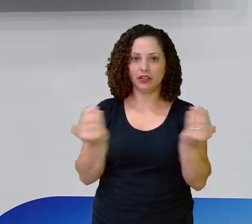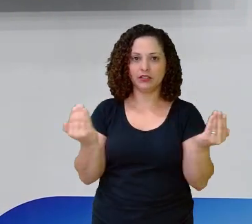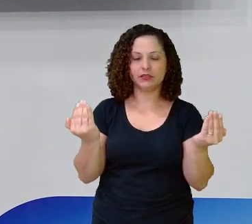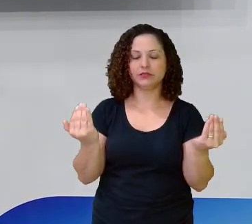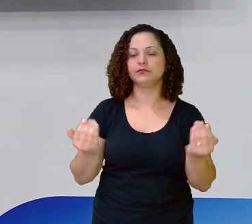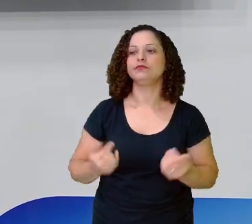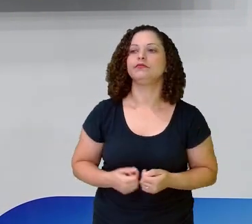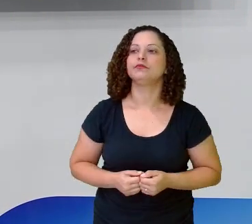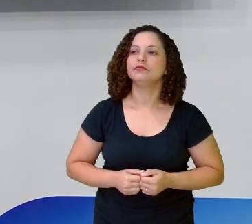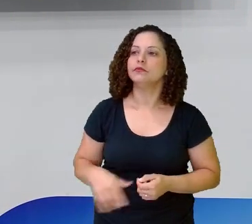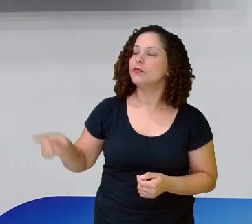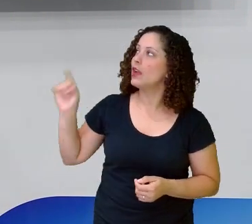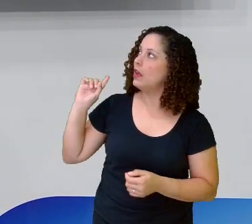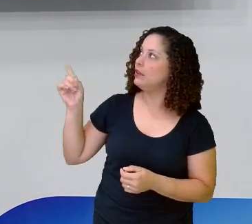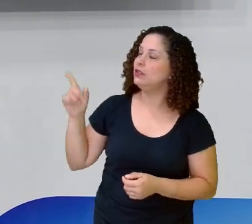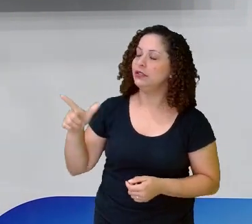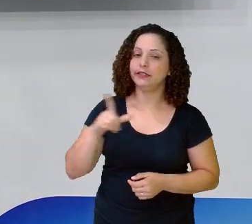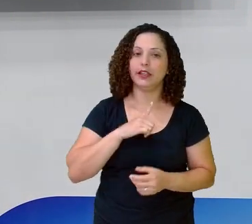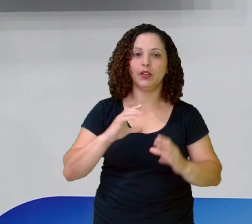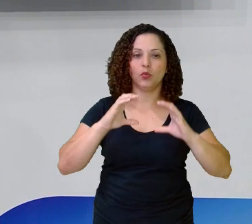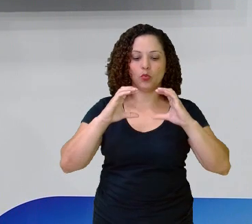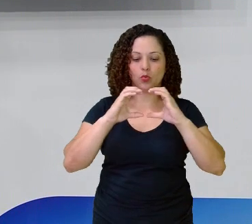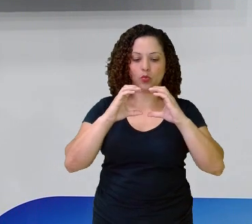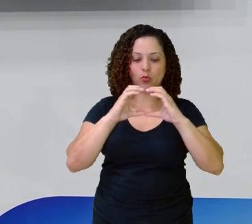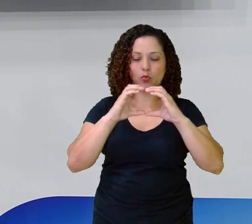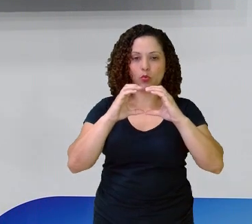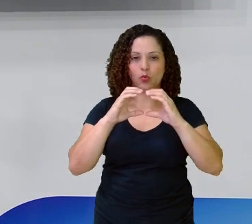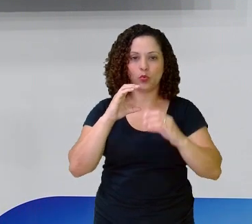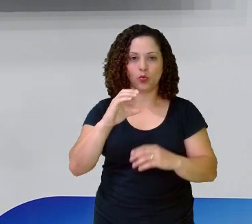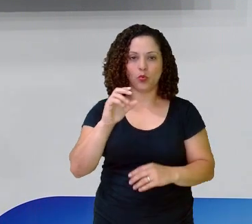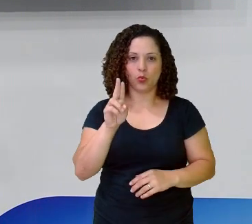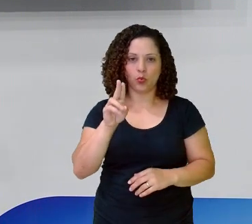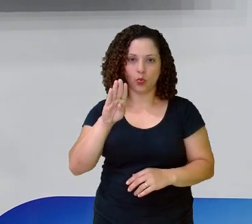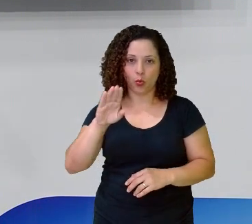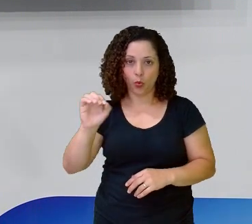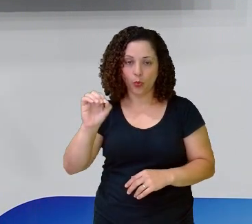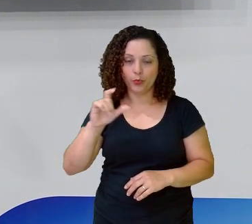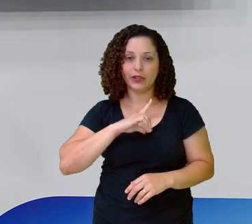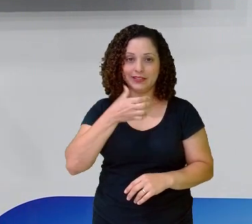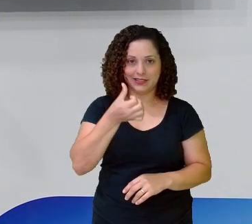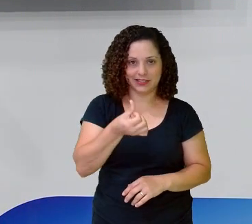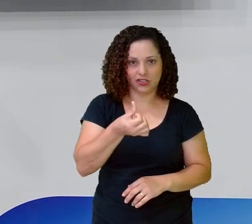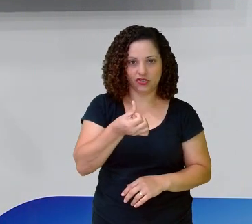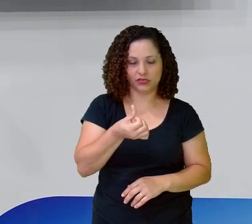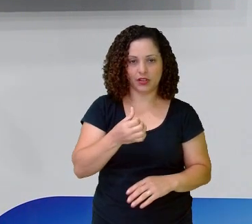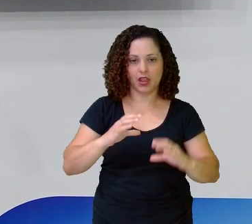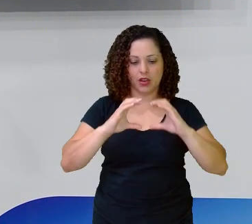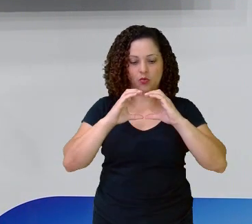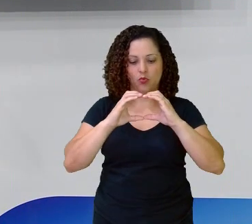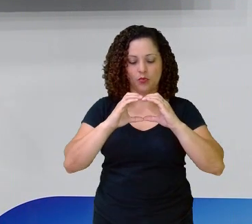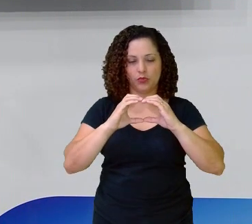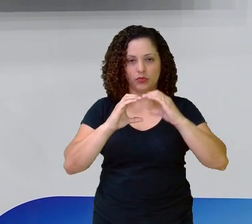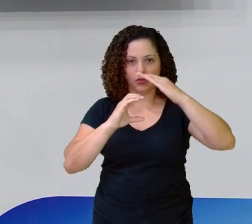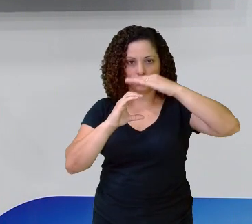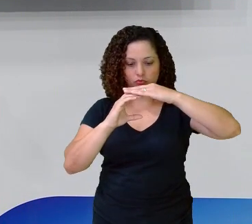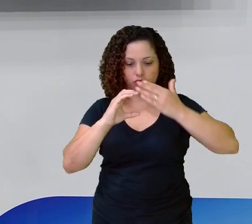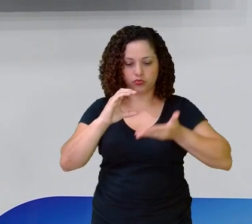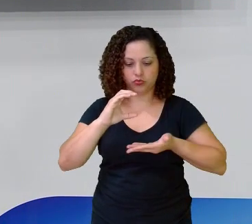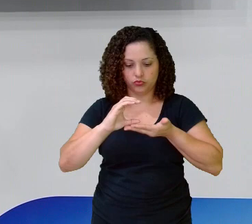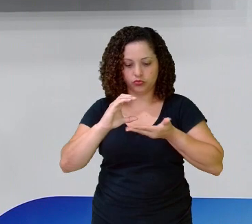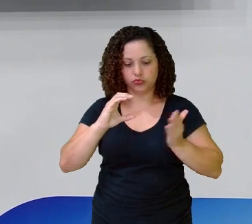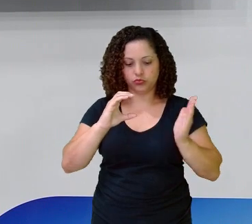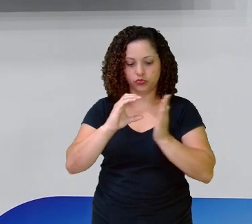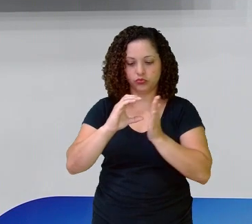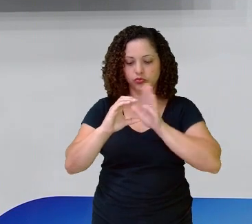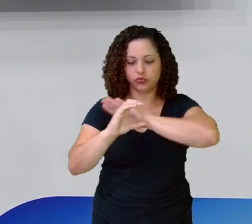tenho o meu cubo, que é formado por faces quadradas. As 6 faces são quadradas, beleza? E se